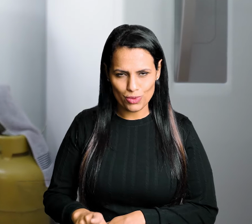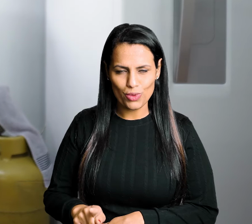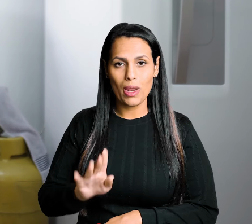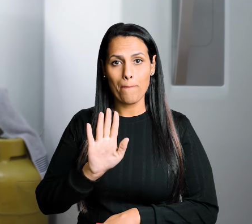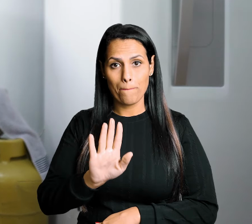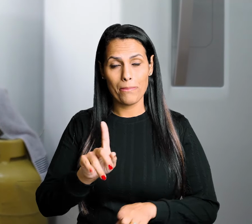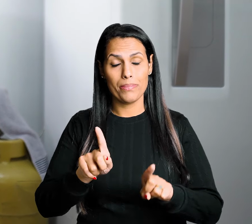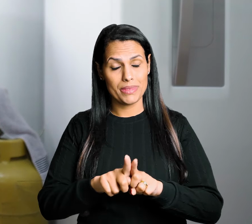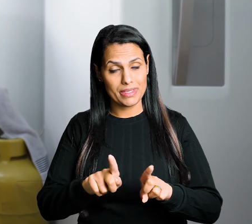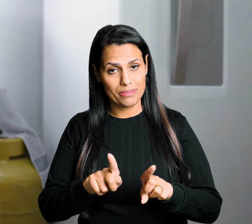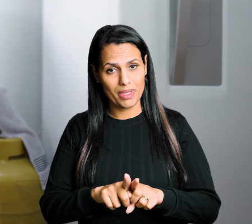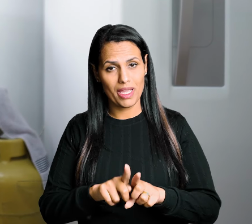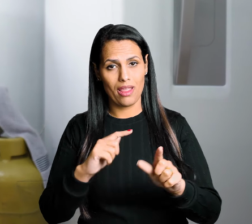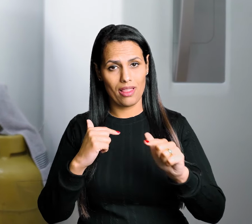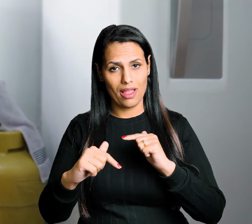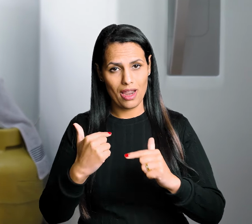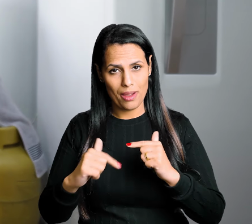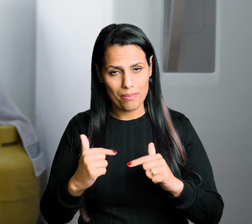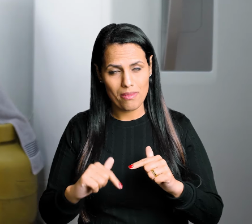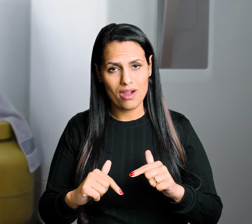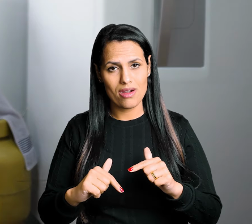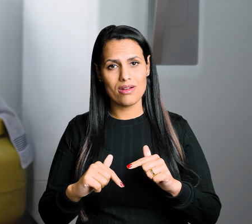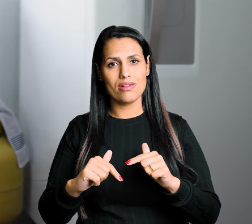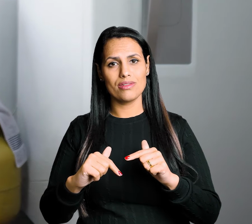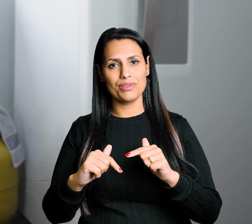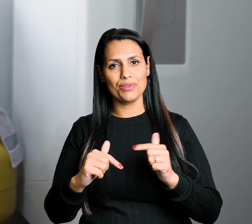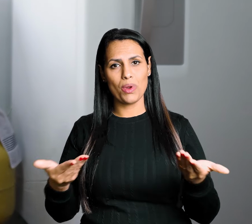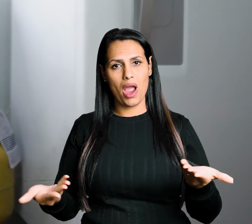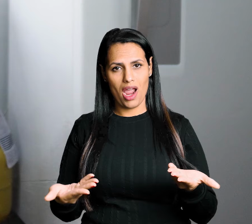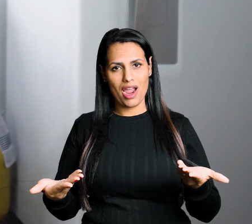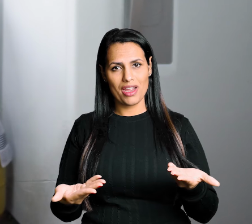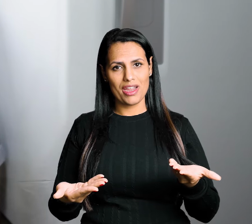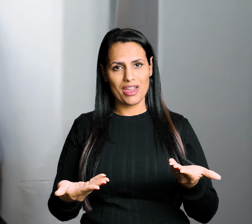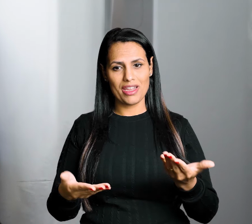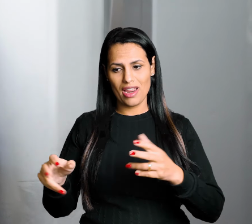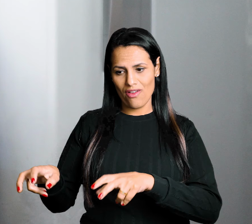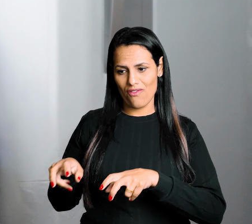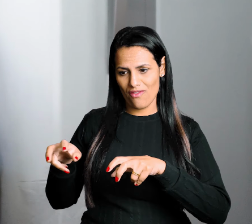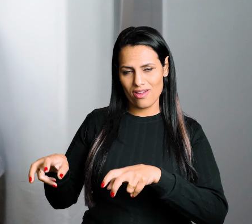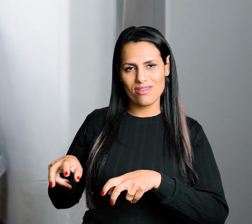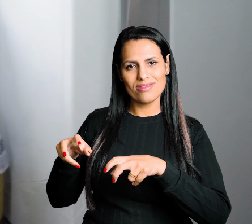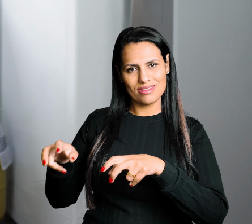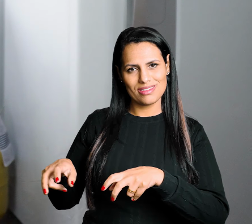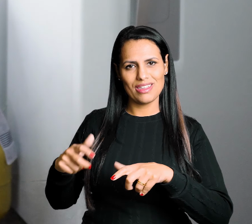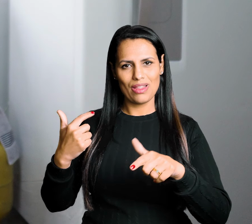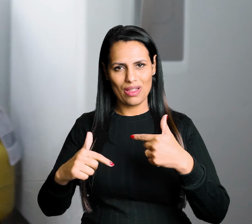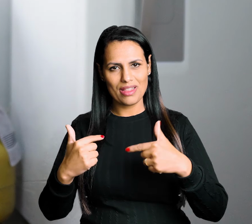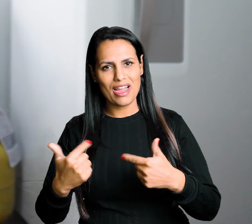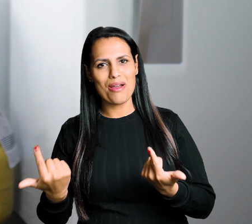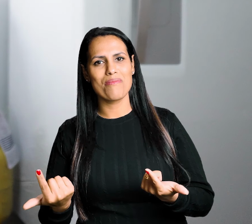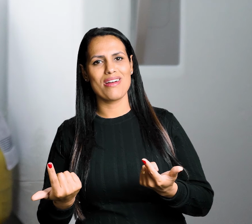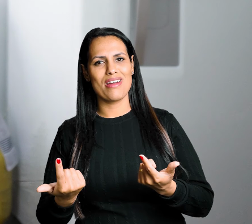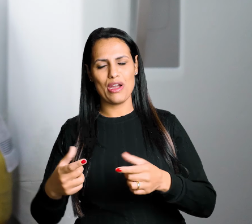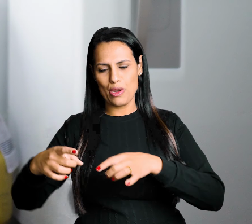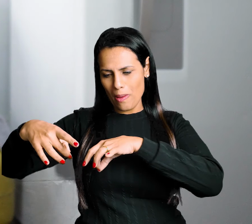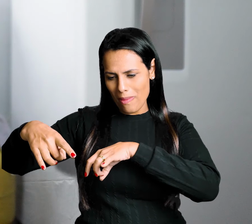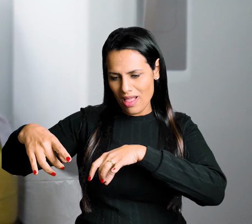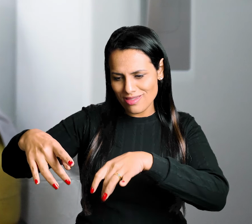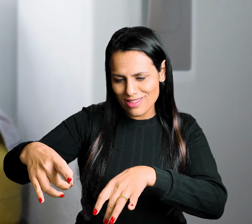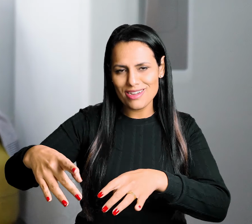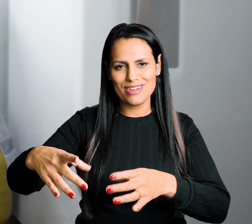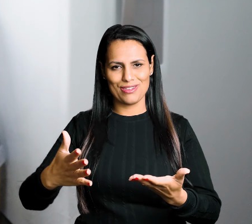mas também trabalho aqui na nossa chácara aqui. Trabalho plantando a minha horta,